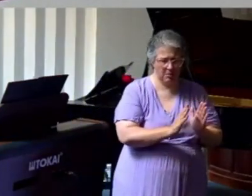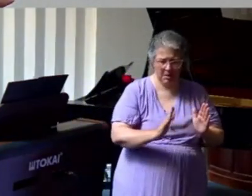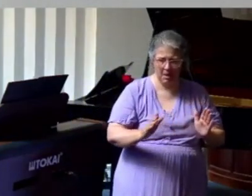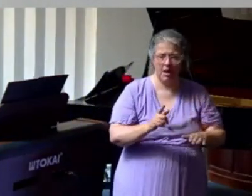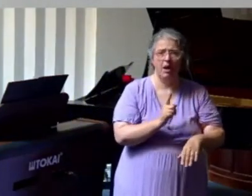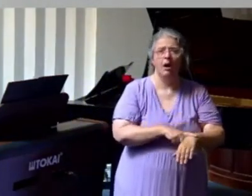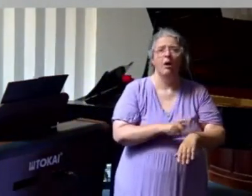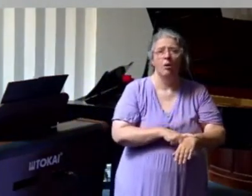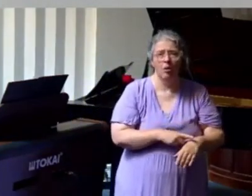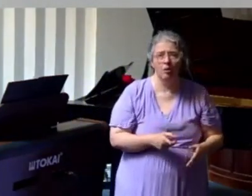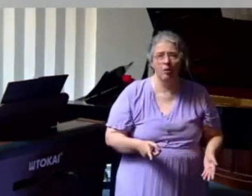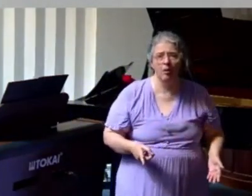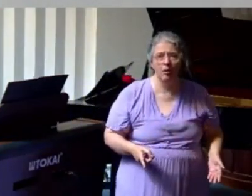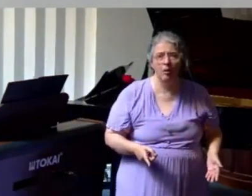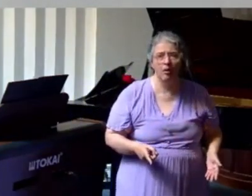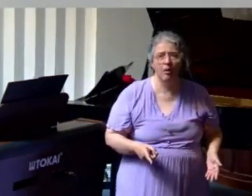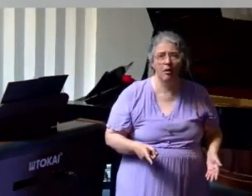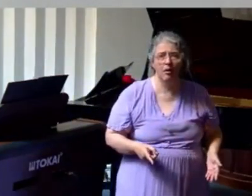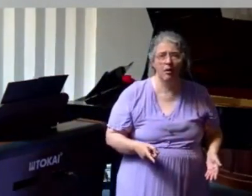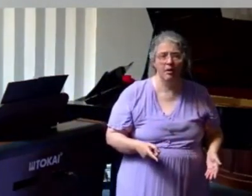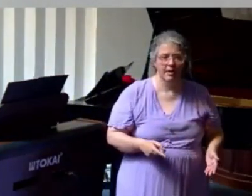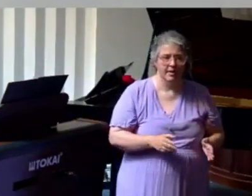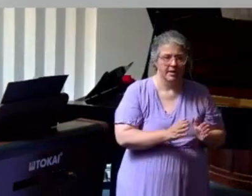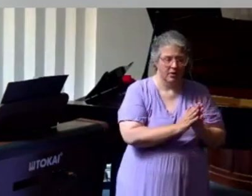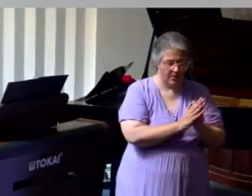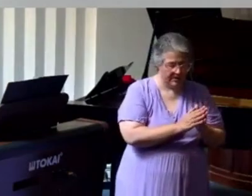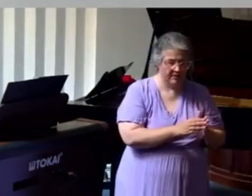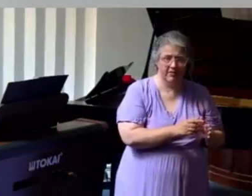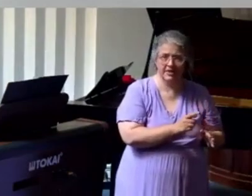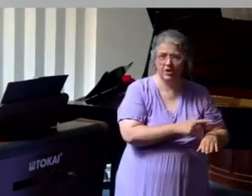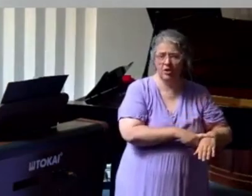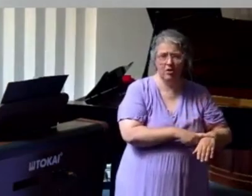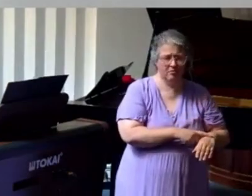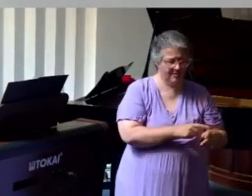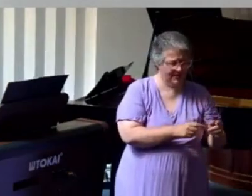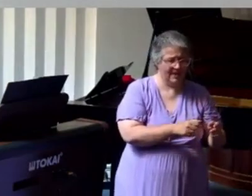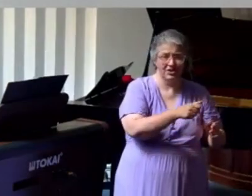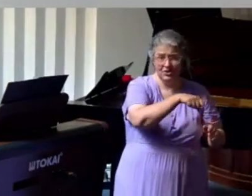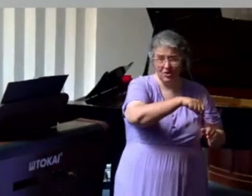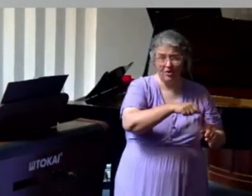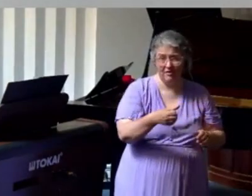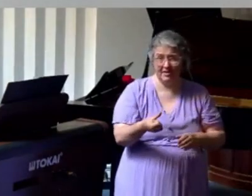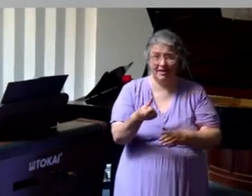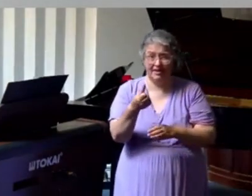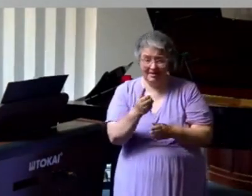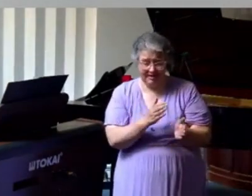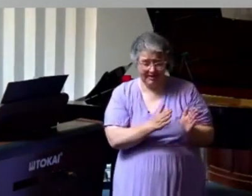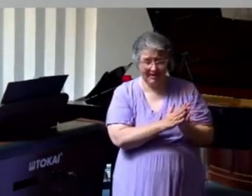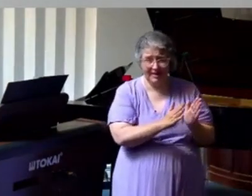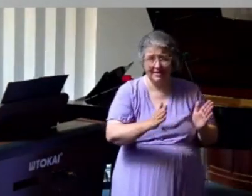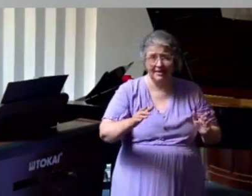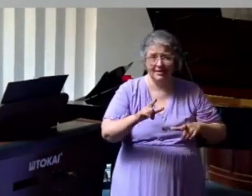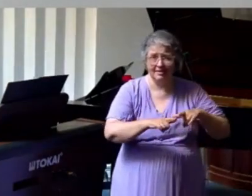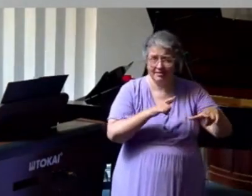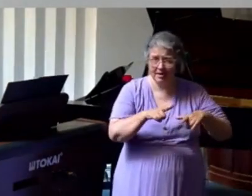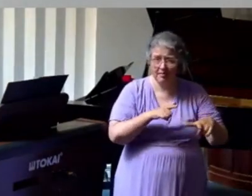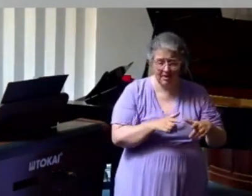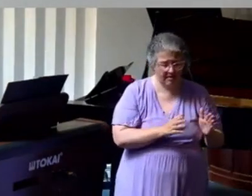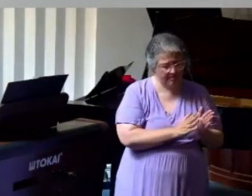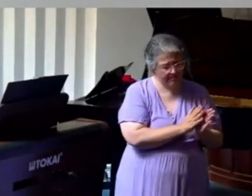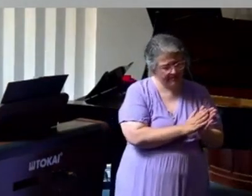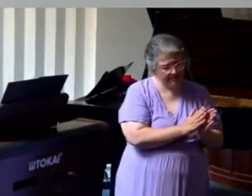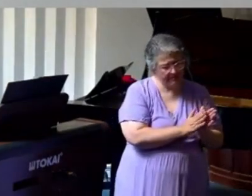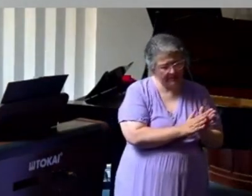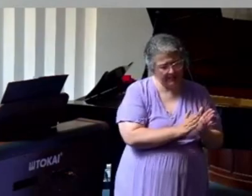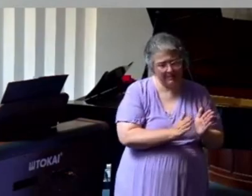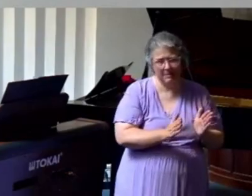vai embora às 4, eles ficam até às 6. Não porque o patrão, porventura, não está vendo, ou coisa assim, porque eles